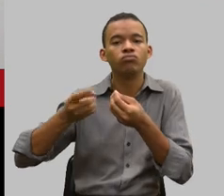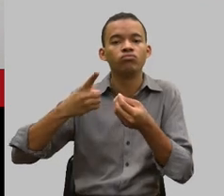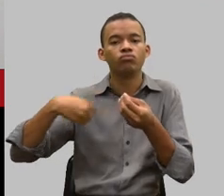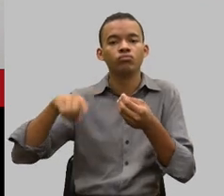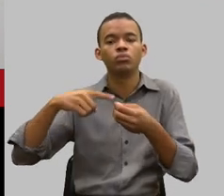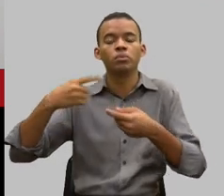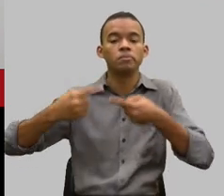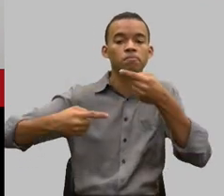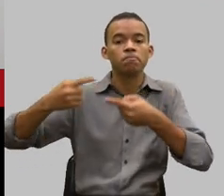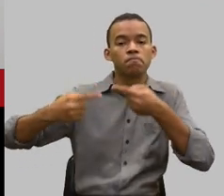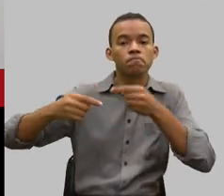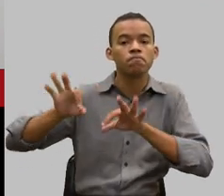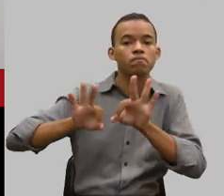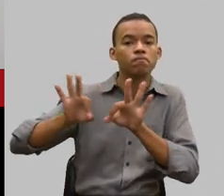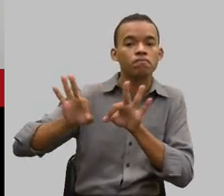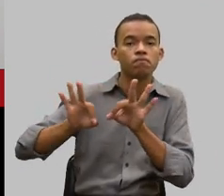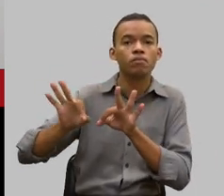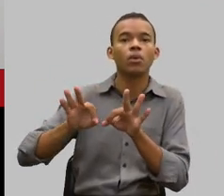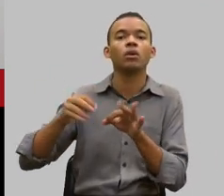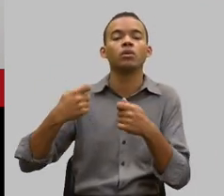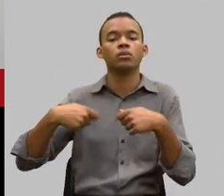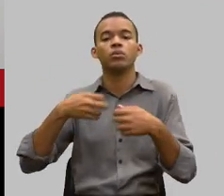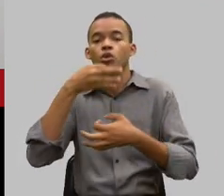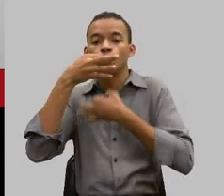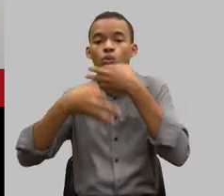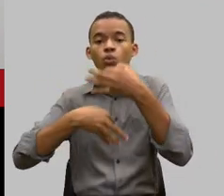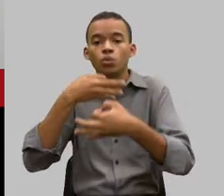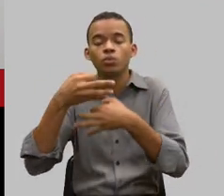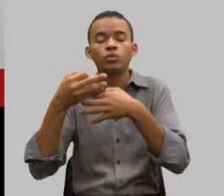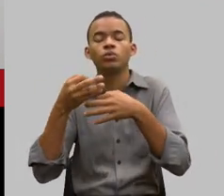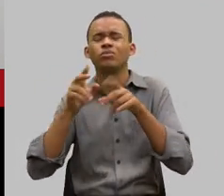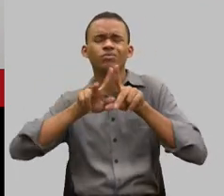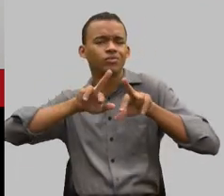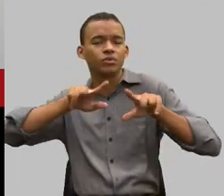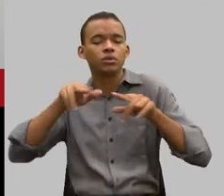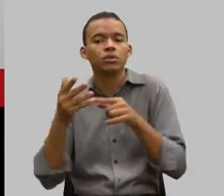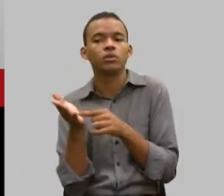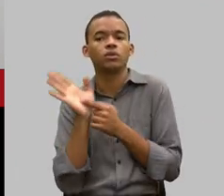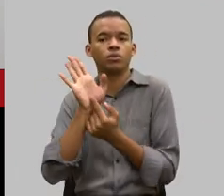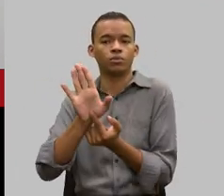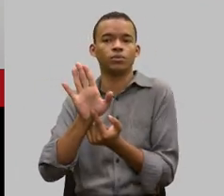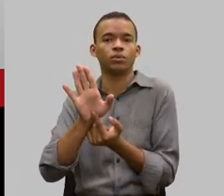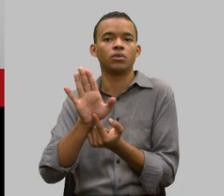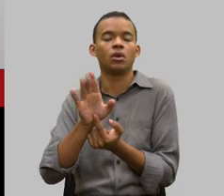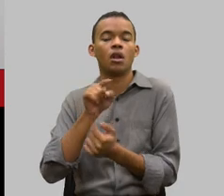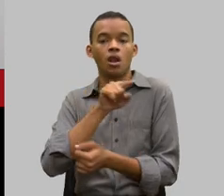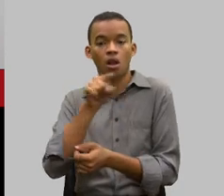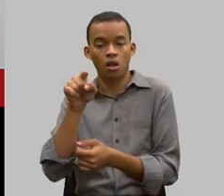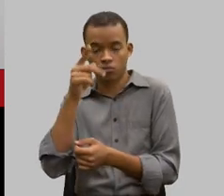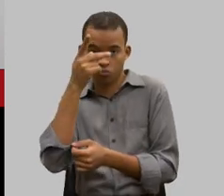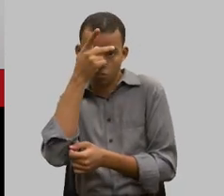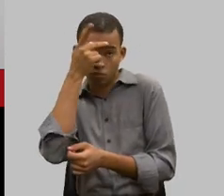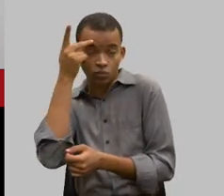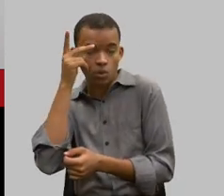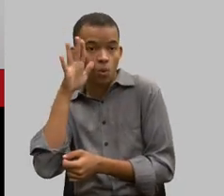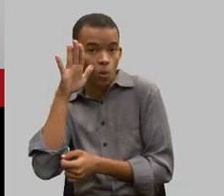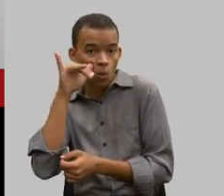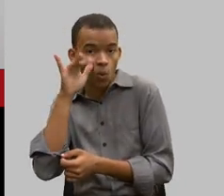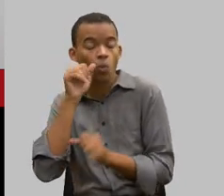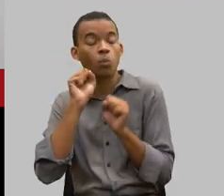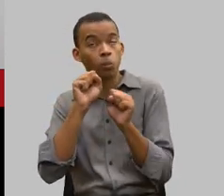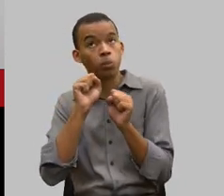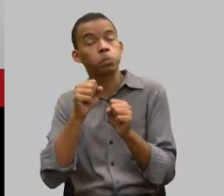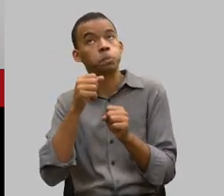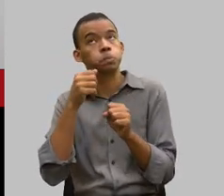debate para que sempre fosse trazidas opiniões diversas para que o para que o ouvinte né o telespectador pudesse tomar